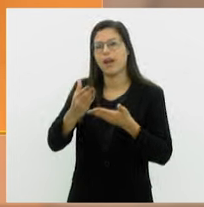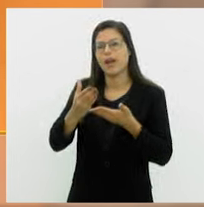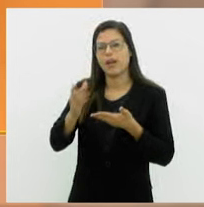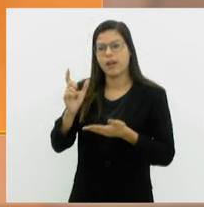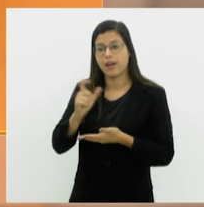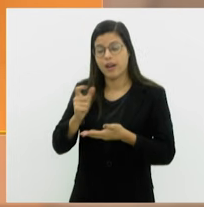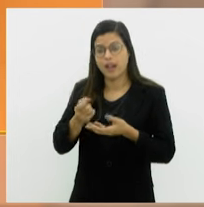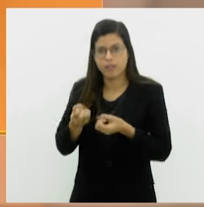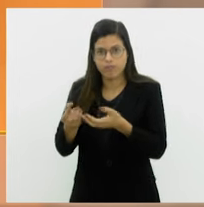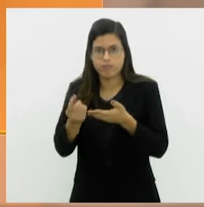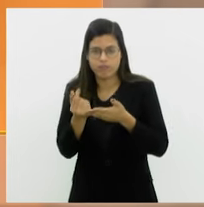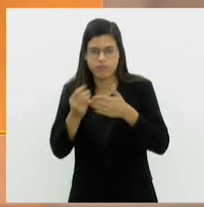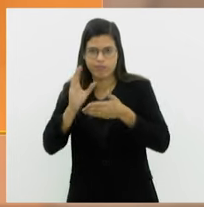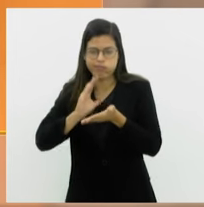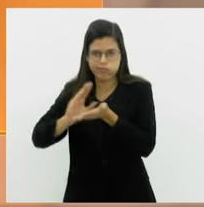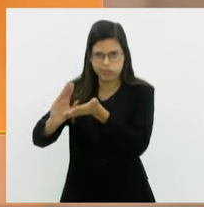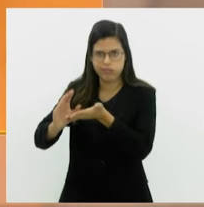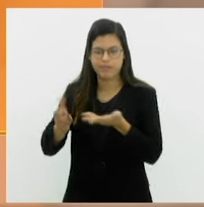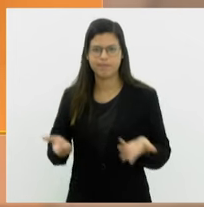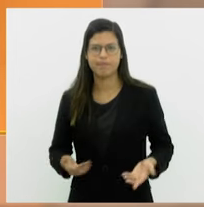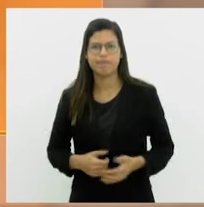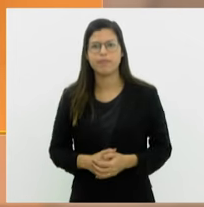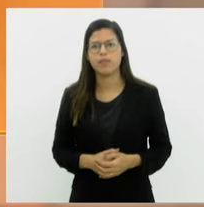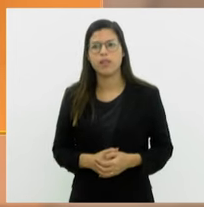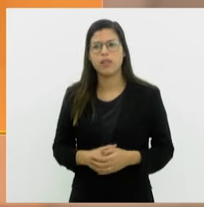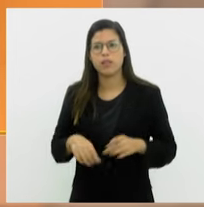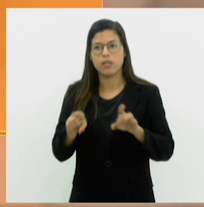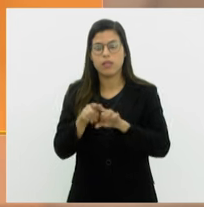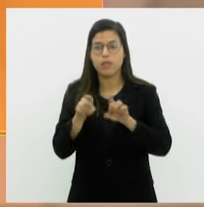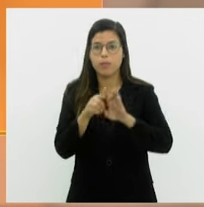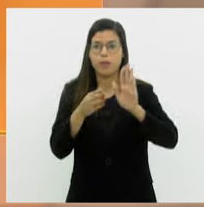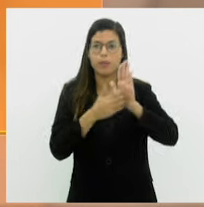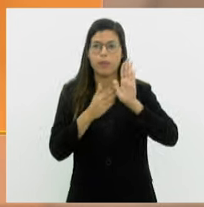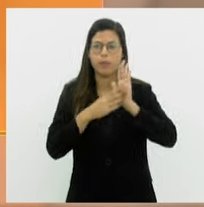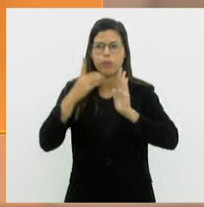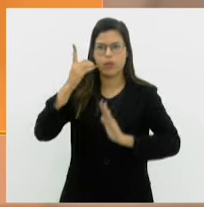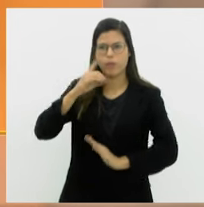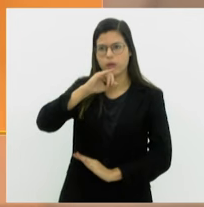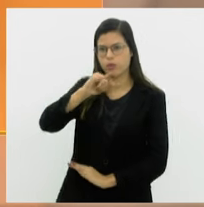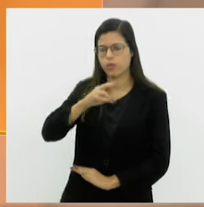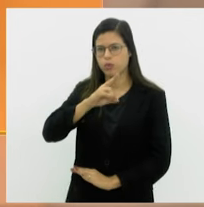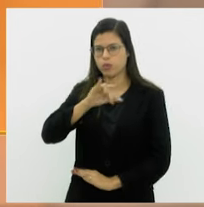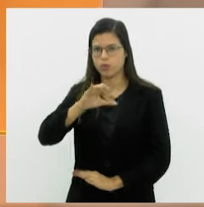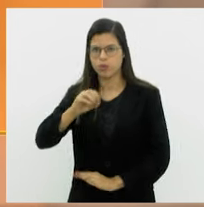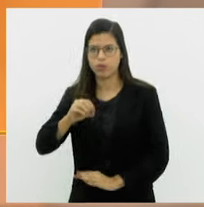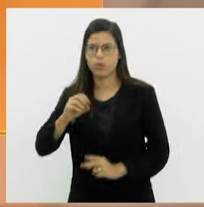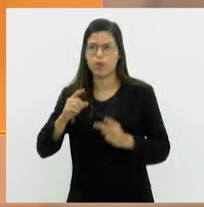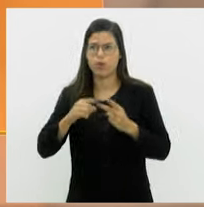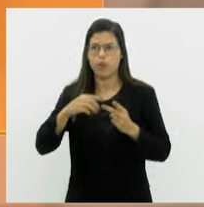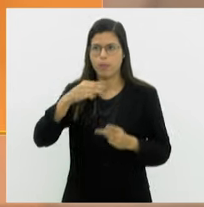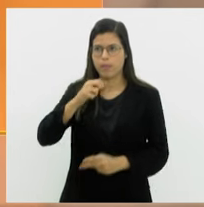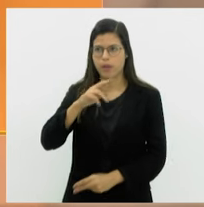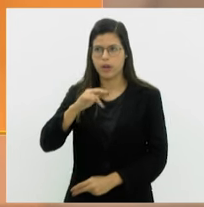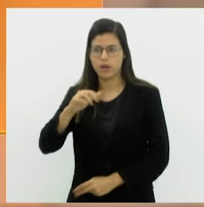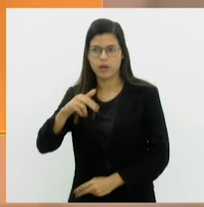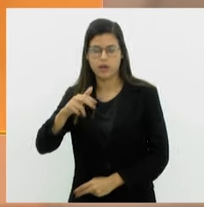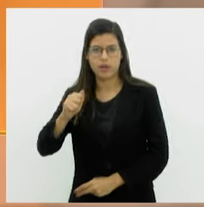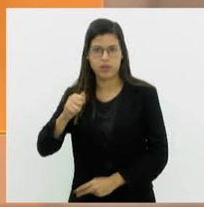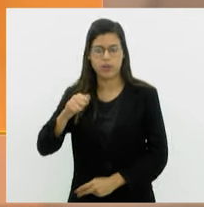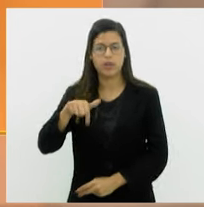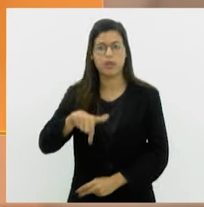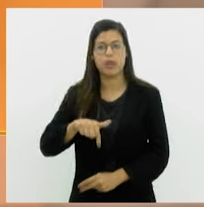aos seus segurados. Ainda na pauta, a proposta dos deputados Júlio Rocha e Marina do MST, que